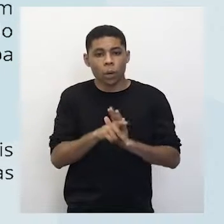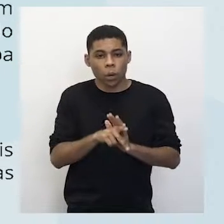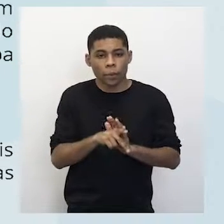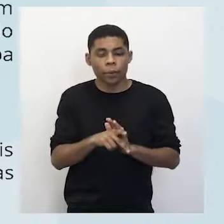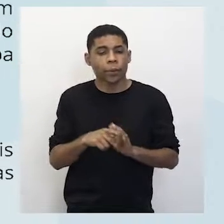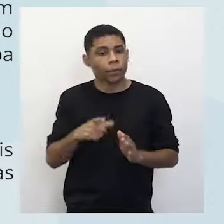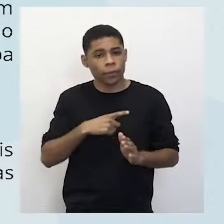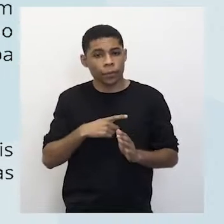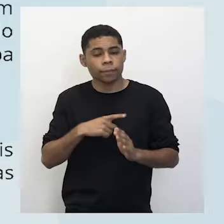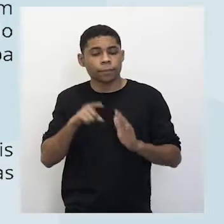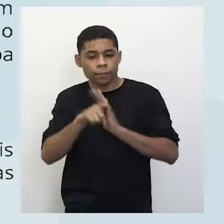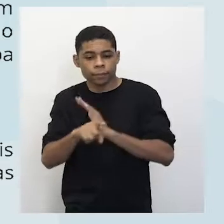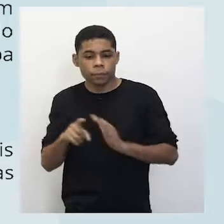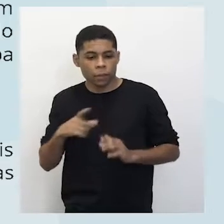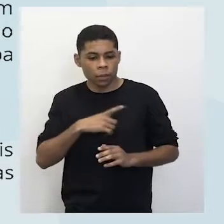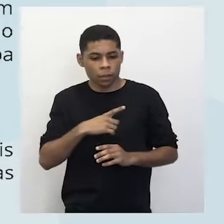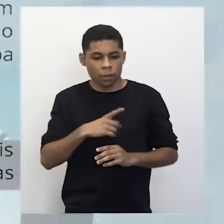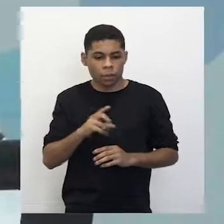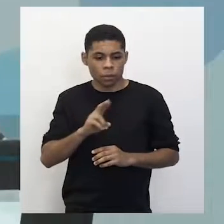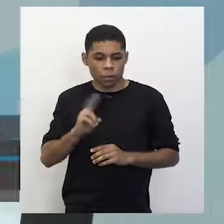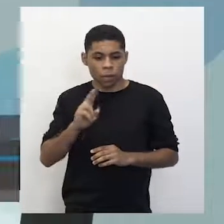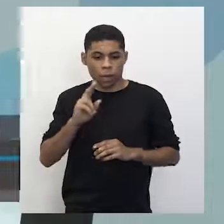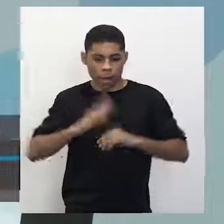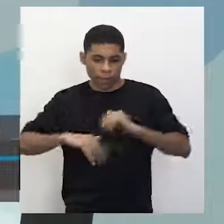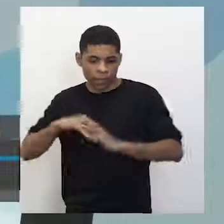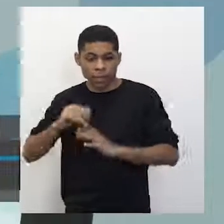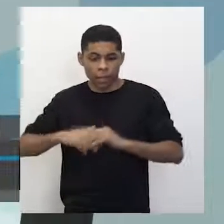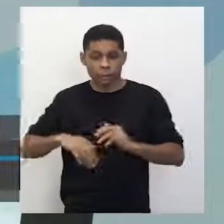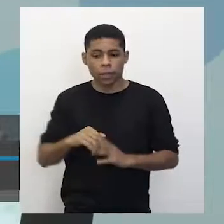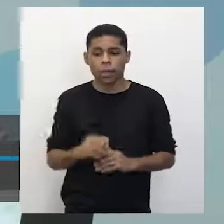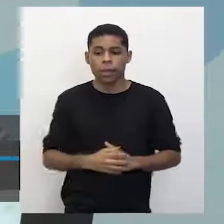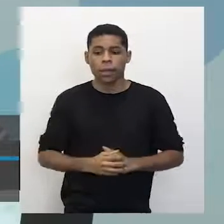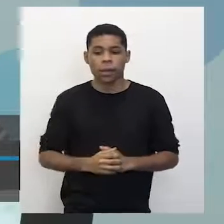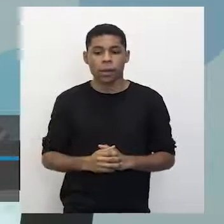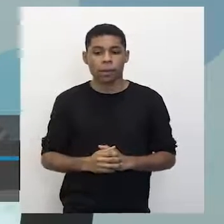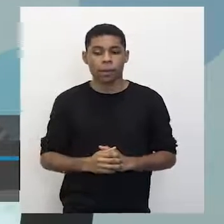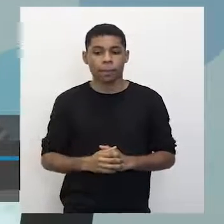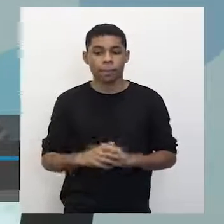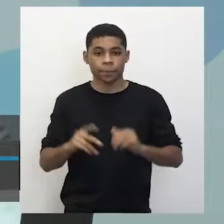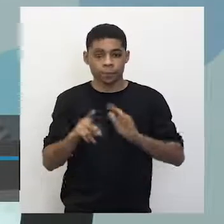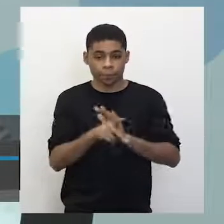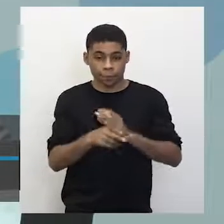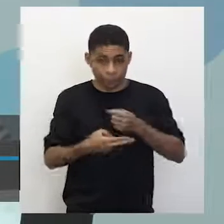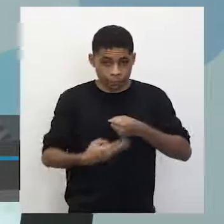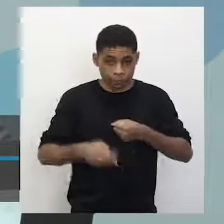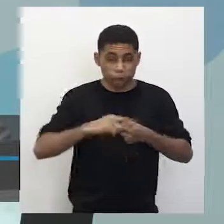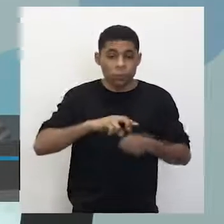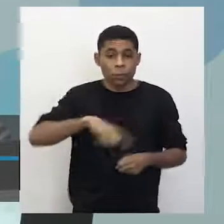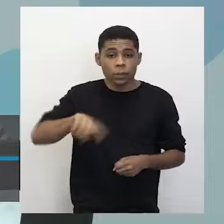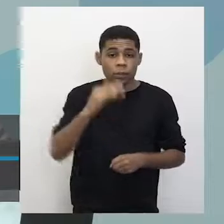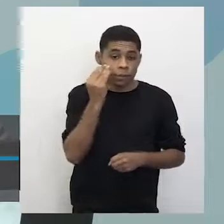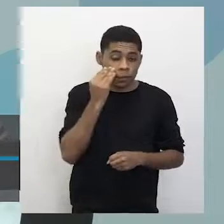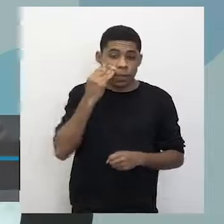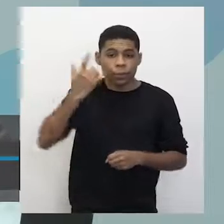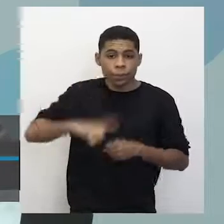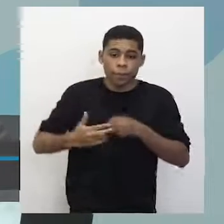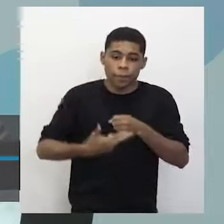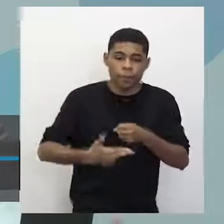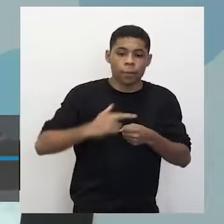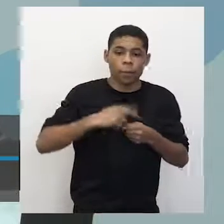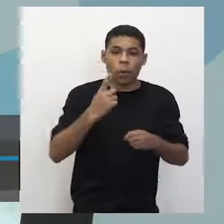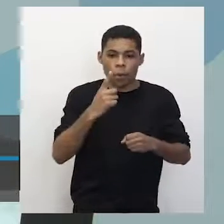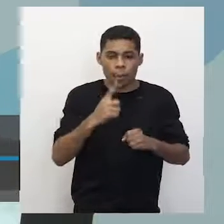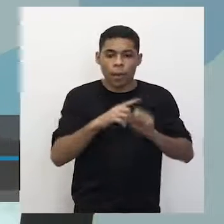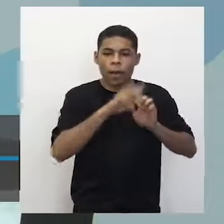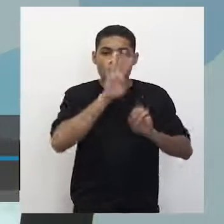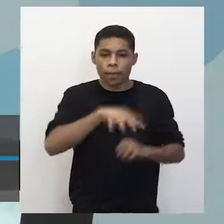de alteridade. Então, como é uma aula de retomada, a gente vai começar retomando uma tabelinha